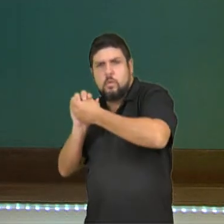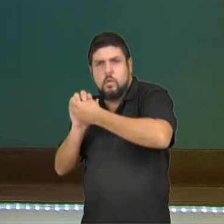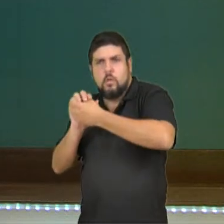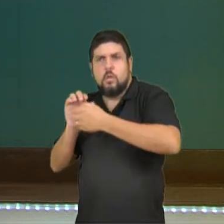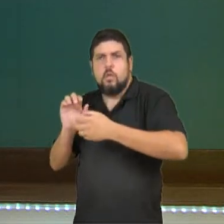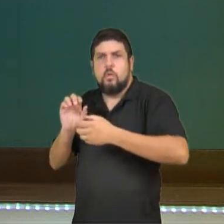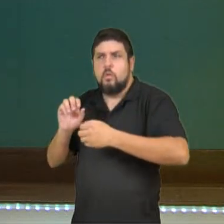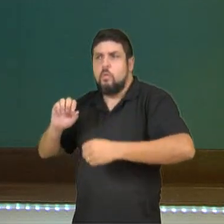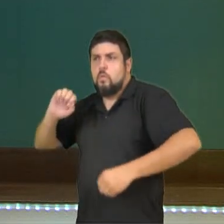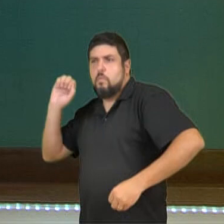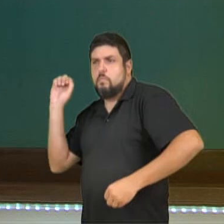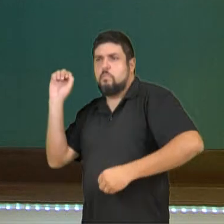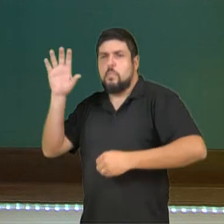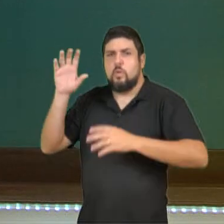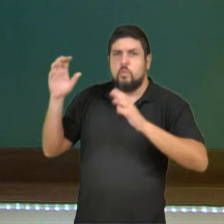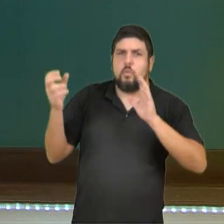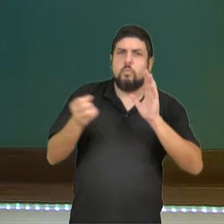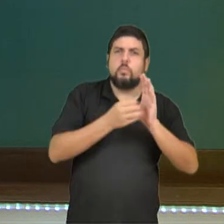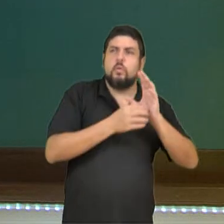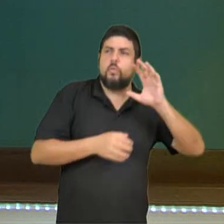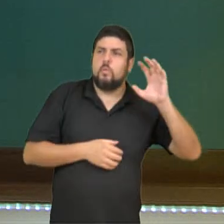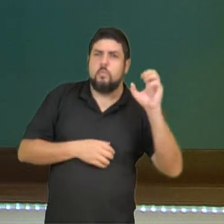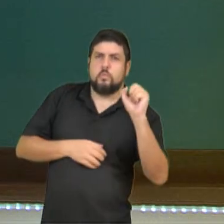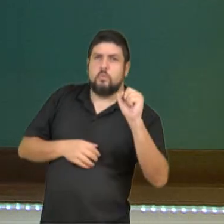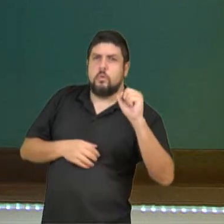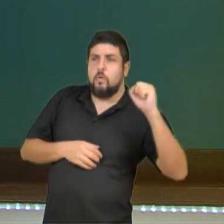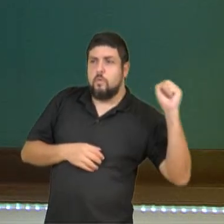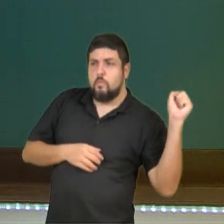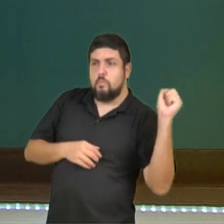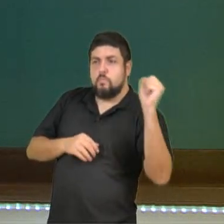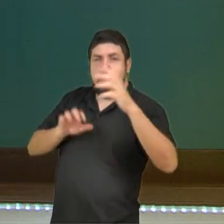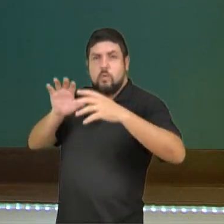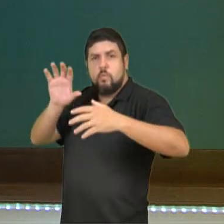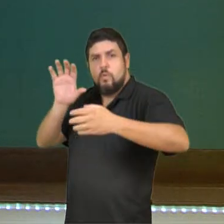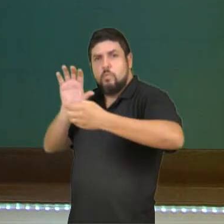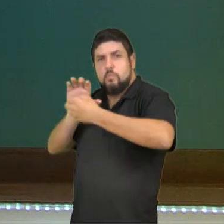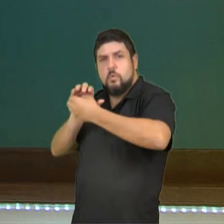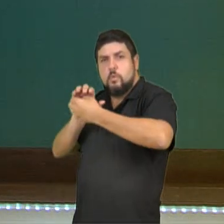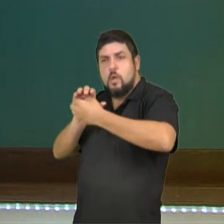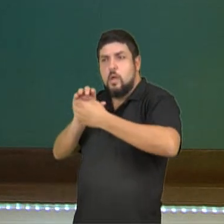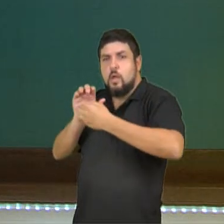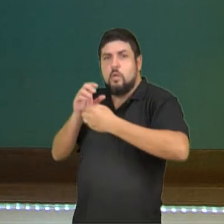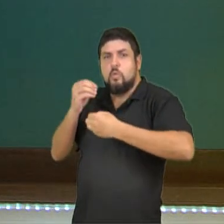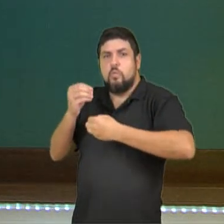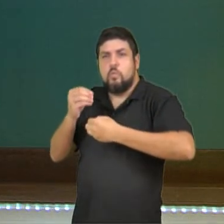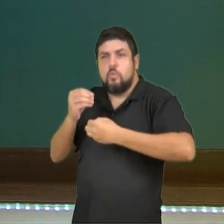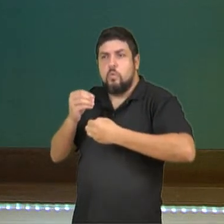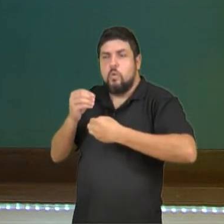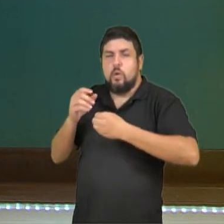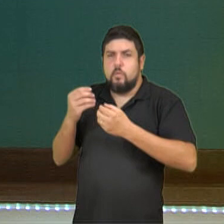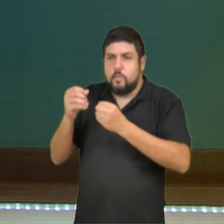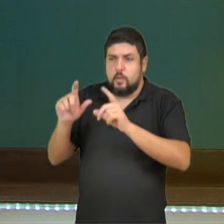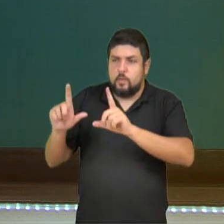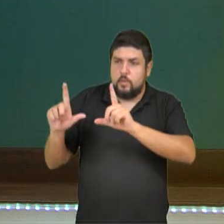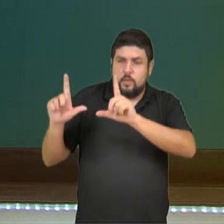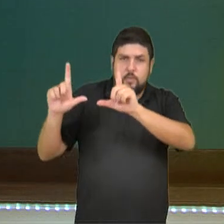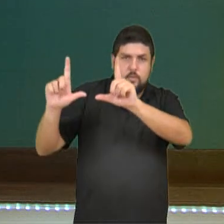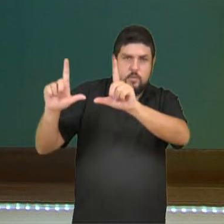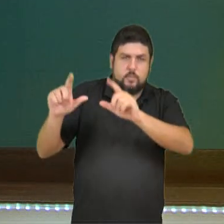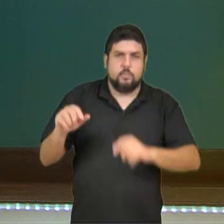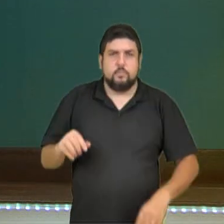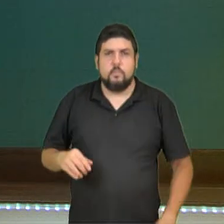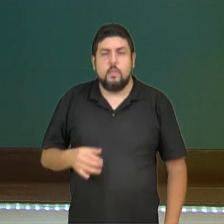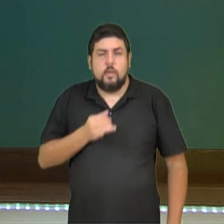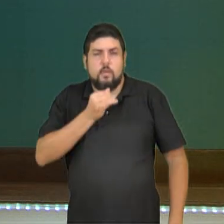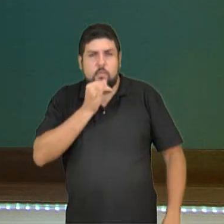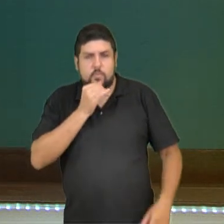mão, trocar, né, jogar na outra, e no alvo que deve estar na sua lateral. Então, a professora explica. Eu vou ter a parede aqui na